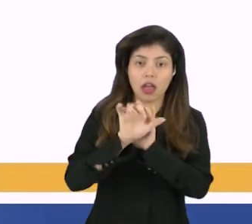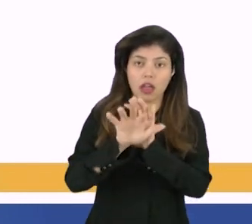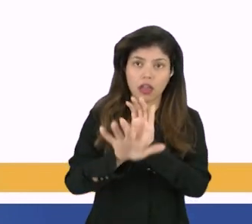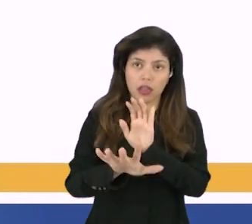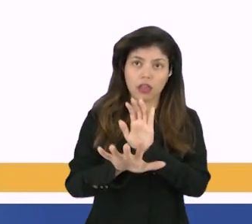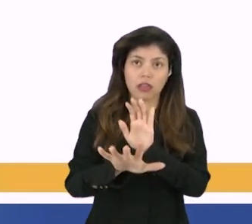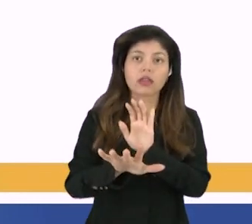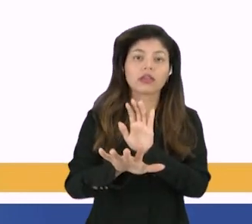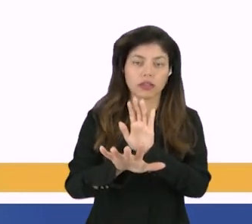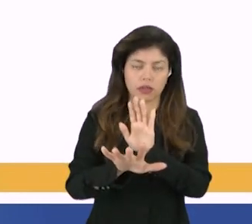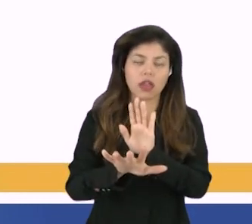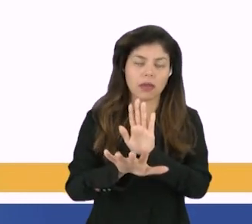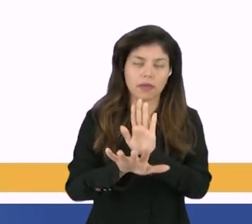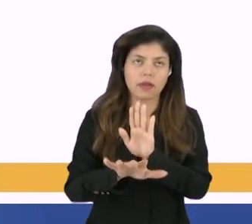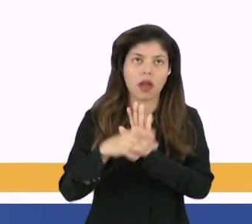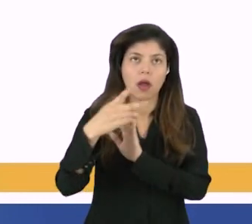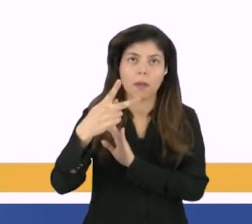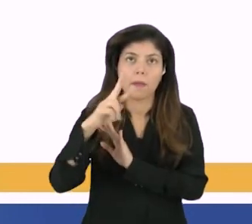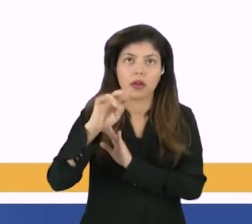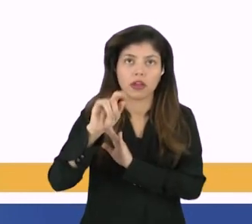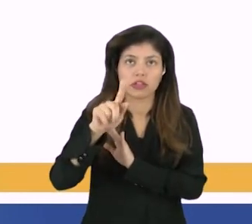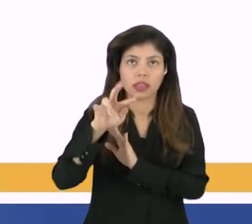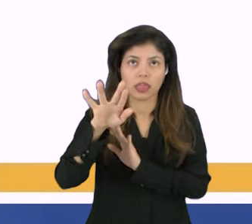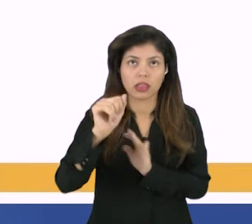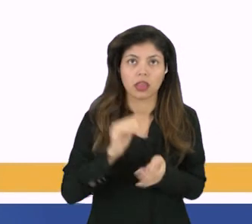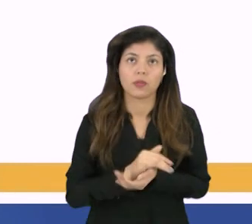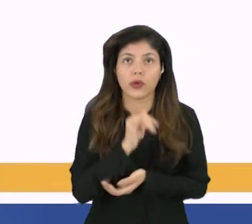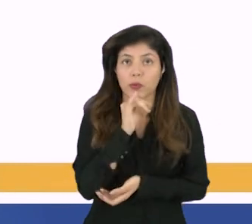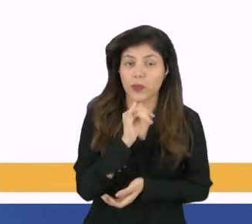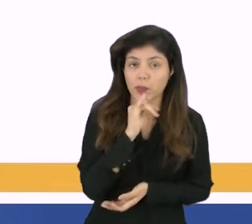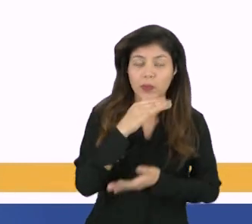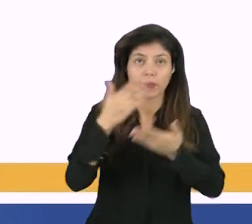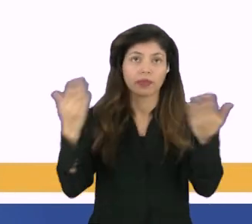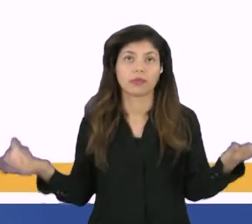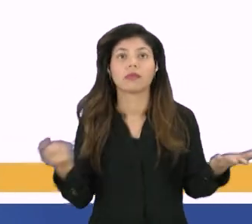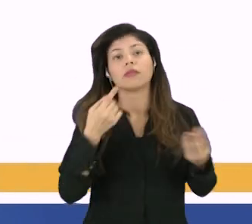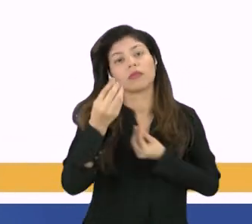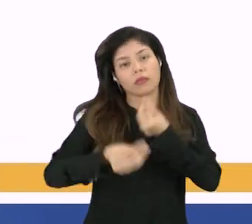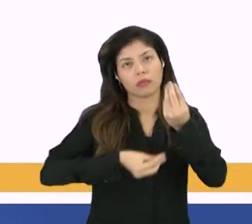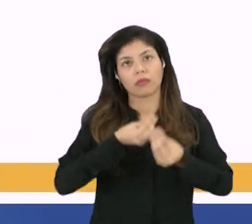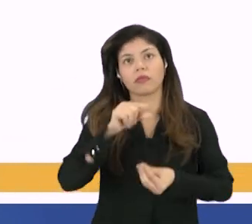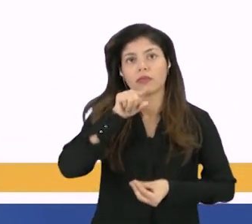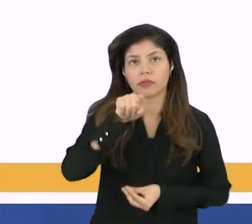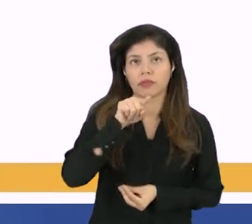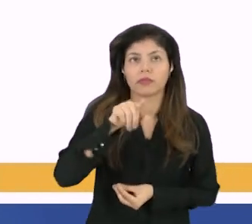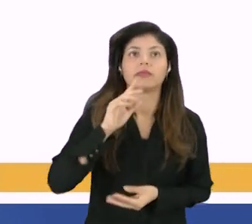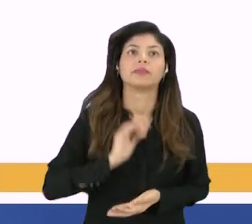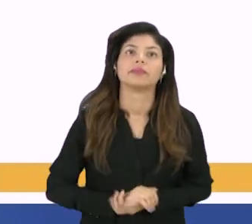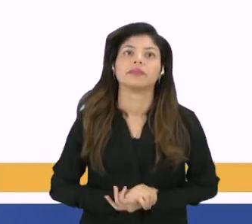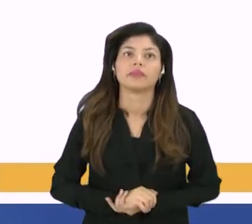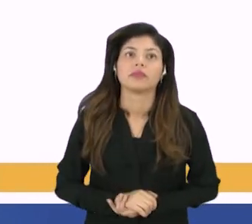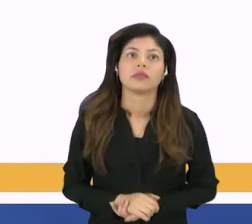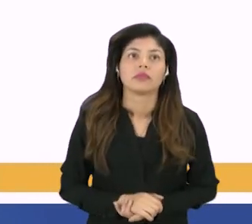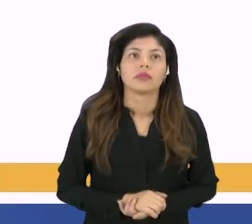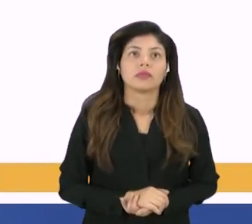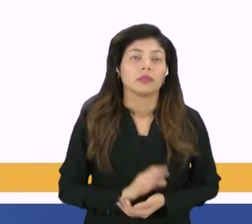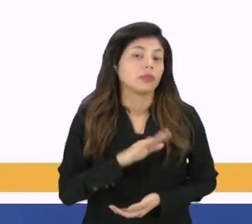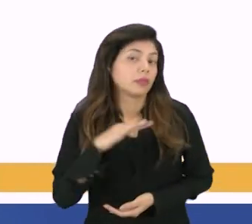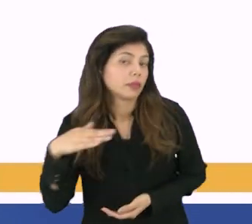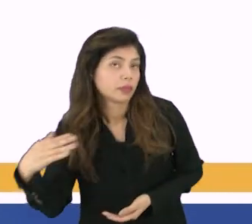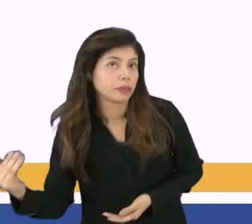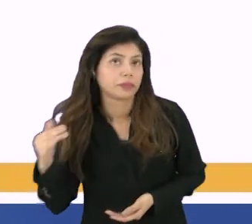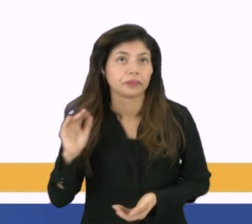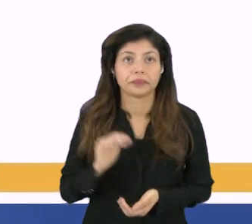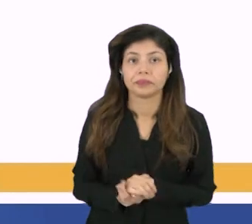ou umbra projetada, né? Temos aqui um exemplo, né, como é que ficaria isso. Agora, quando for